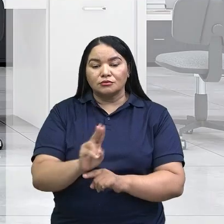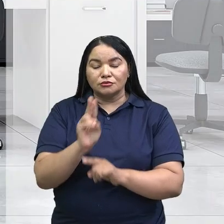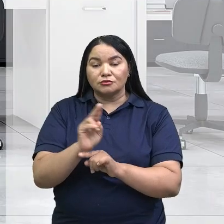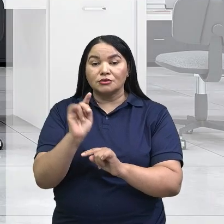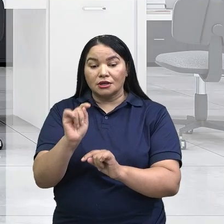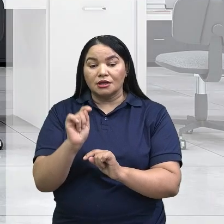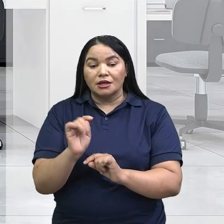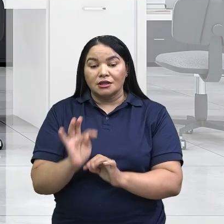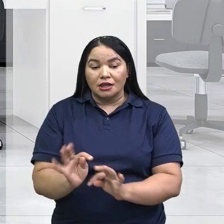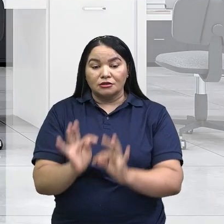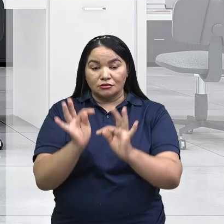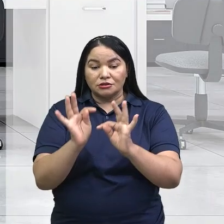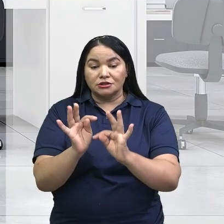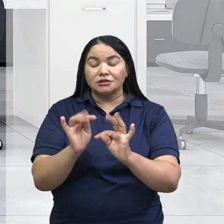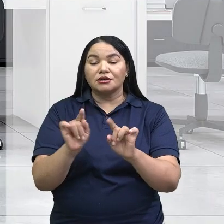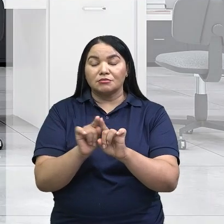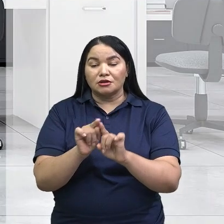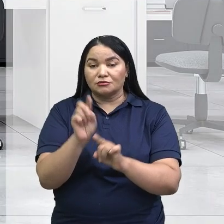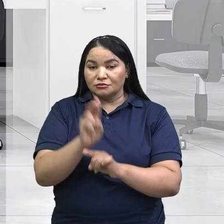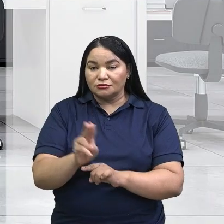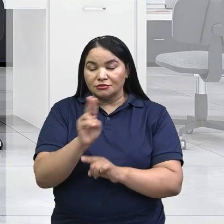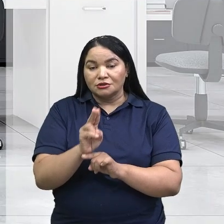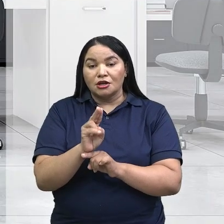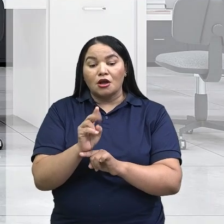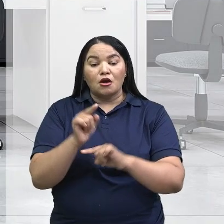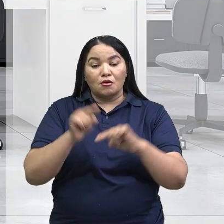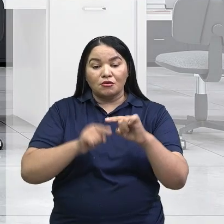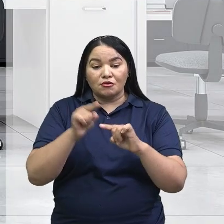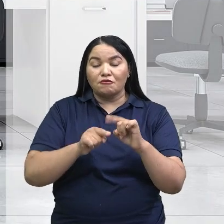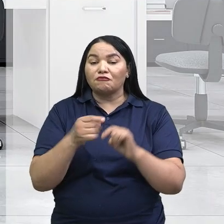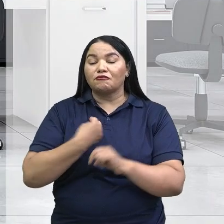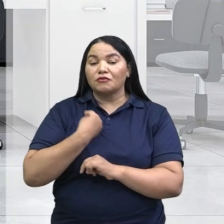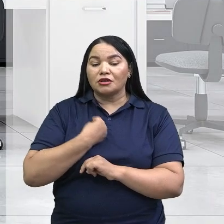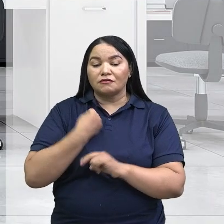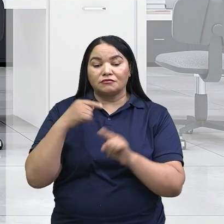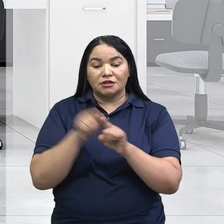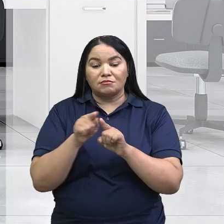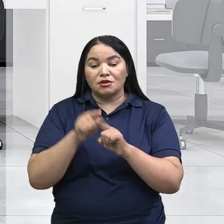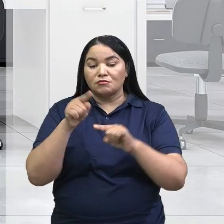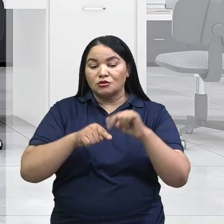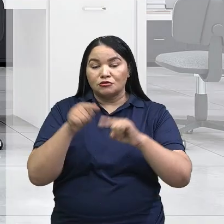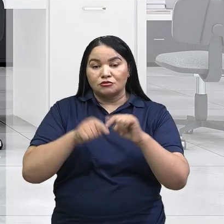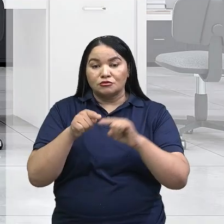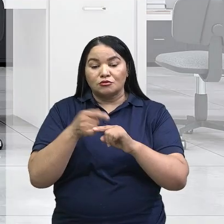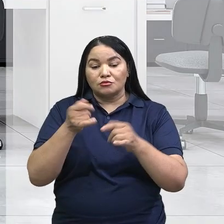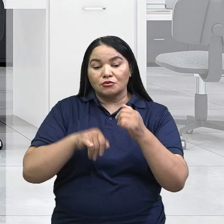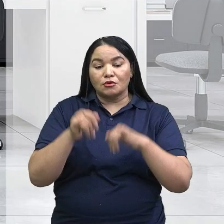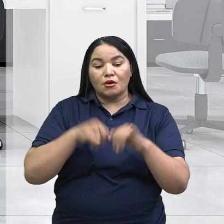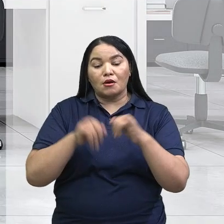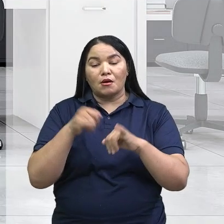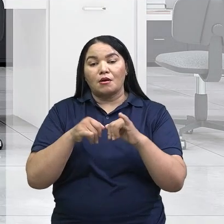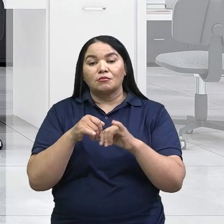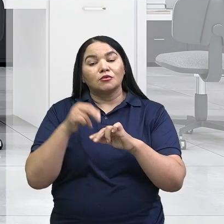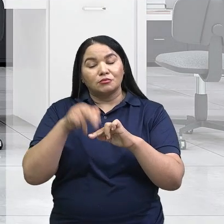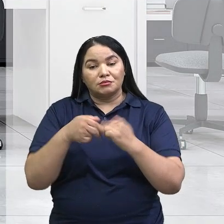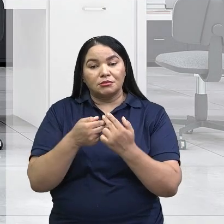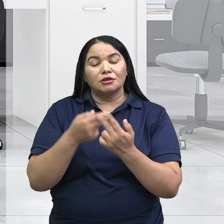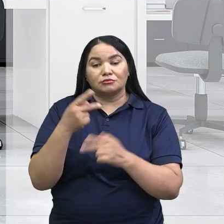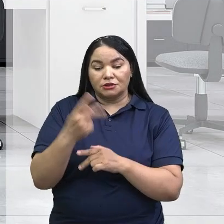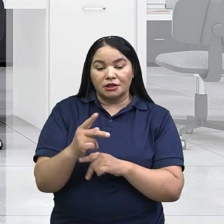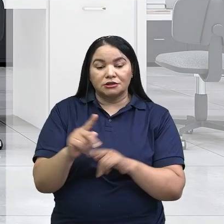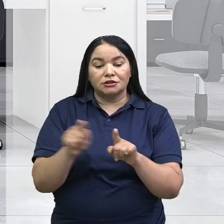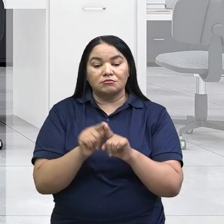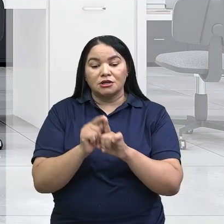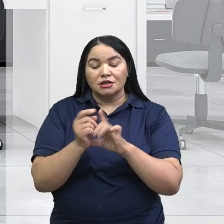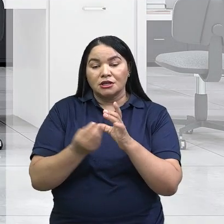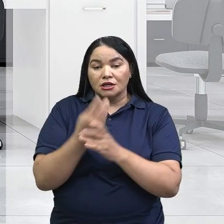das tecnologias que utilizam organismos vivos ou produtos elaborados a partir deles, para criar